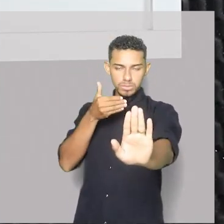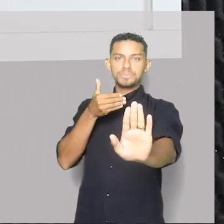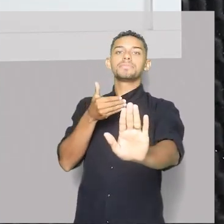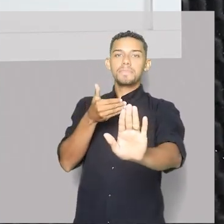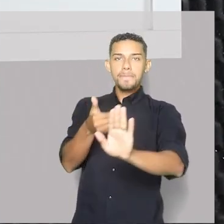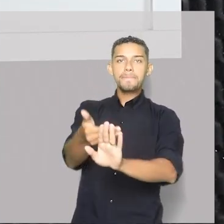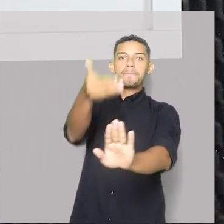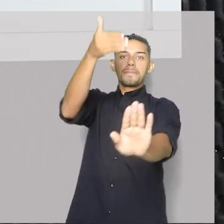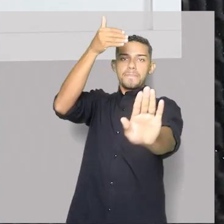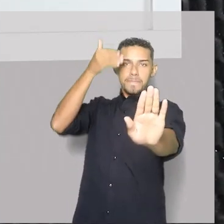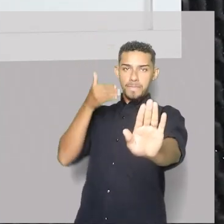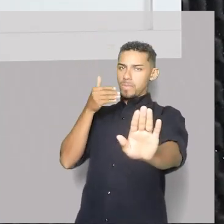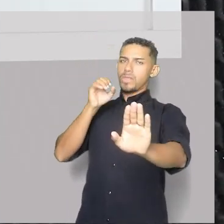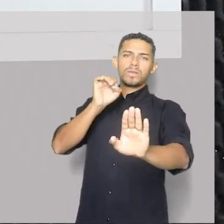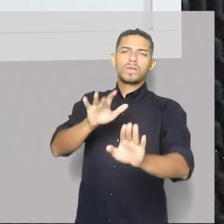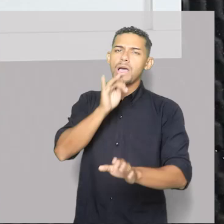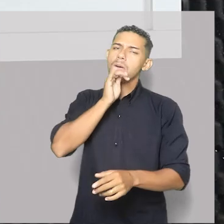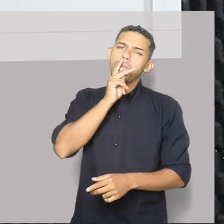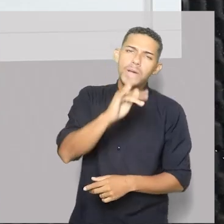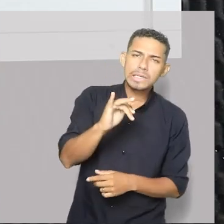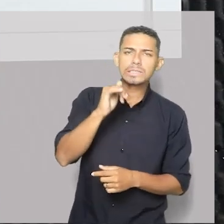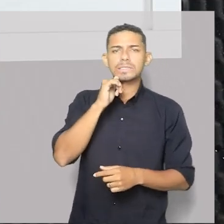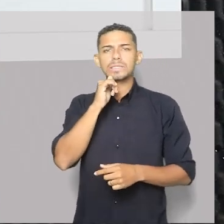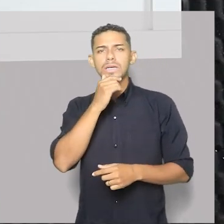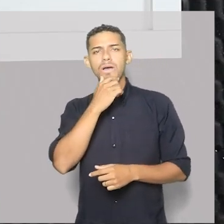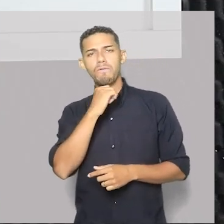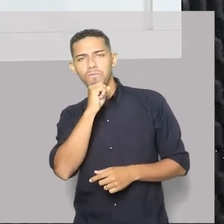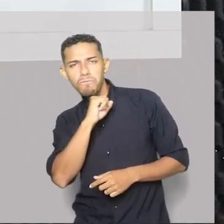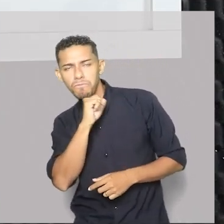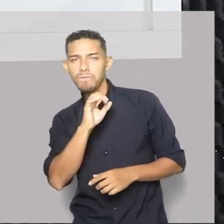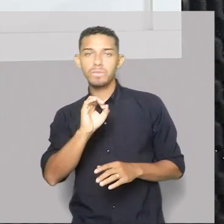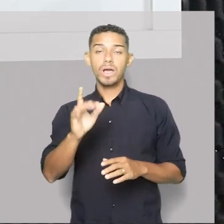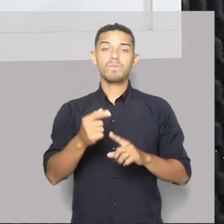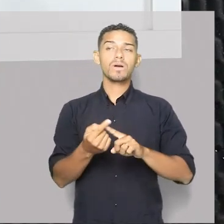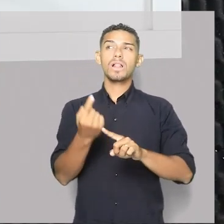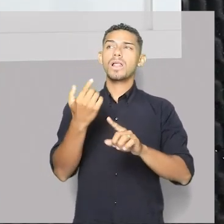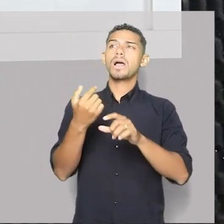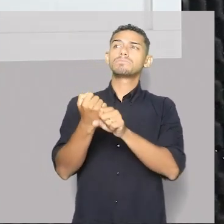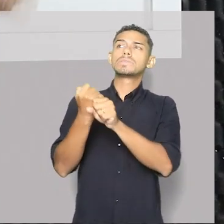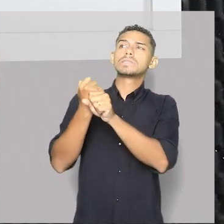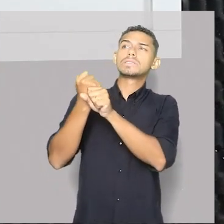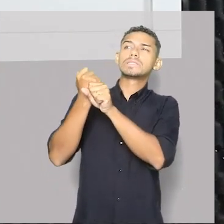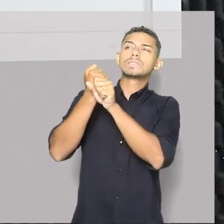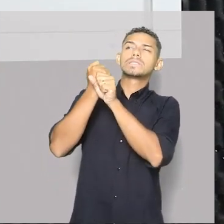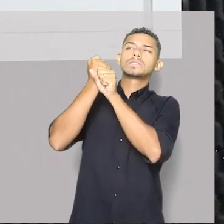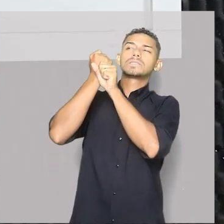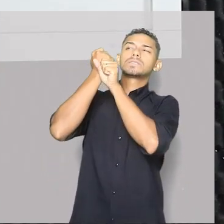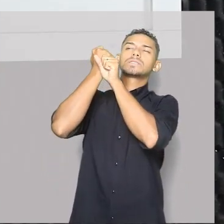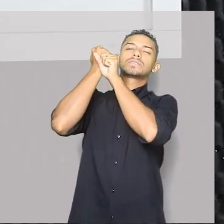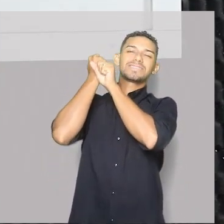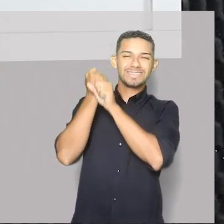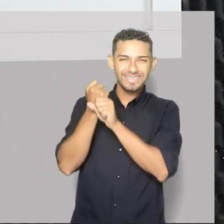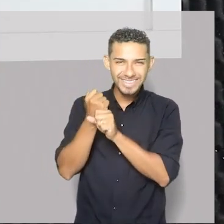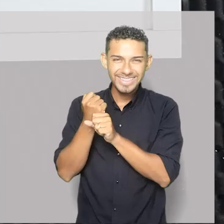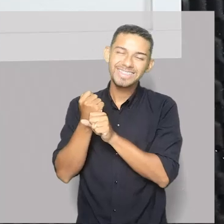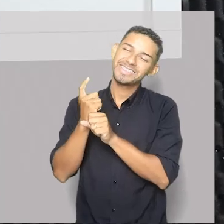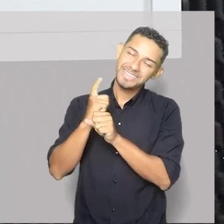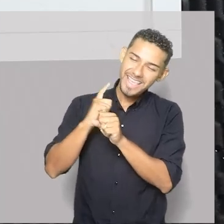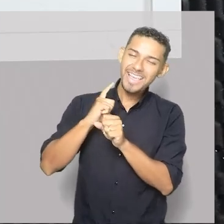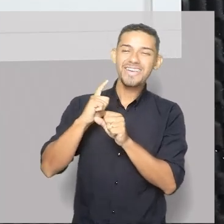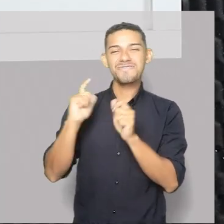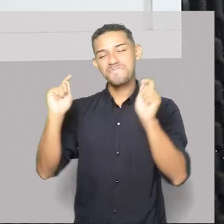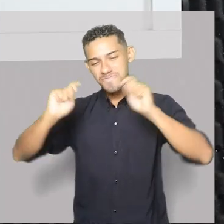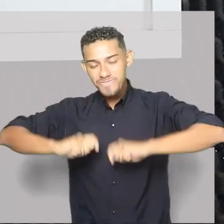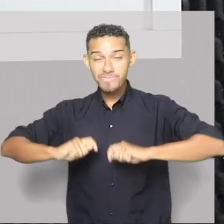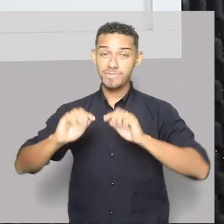somente aí dos seus pais, dos seus avós. A gente quer saber lá em quantos milhões de anos atrás a gente tinha um grau de